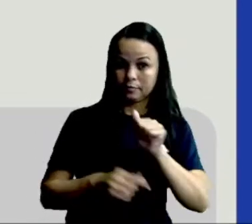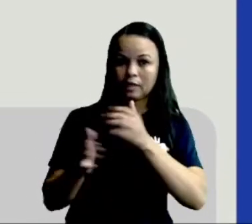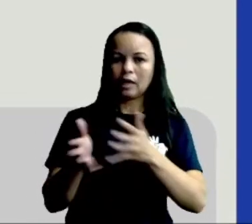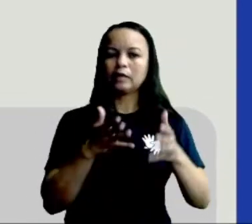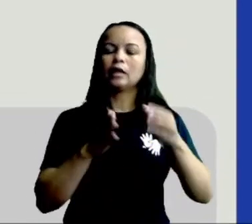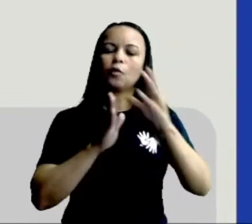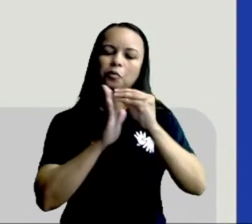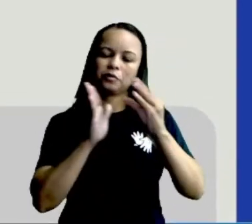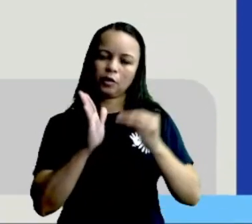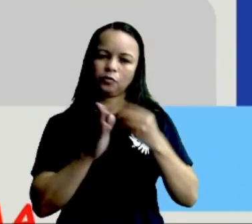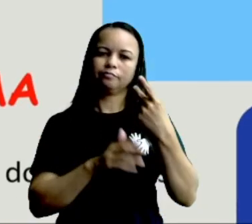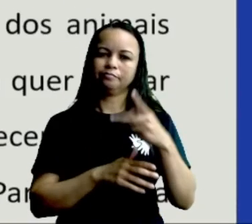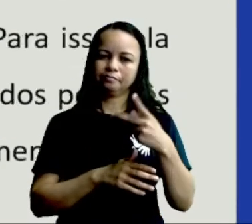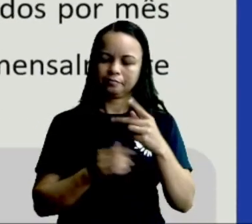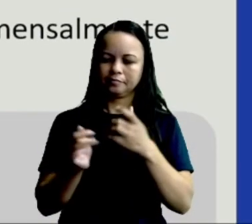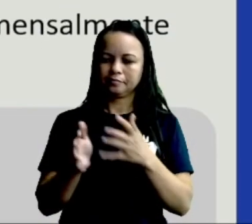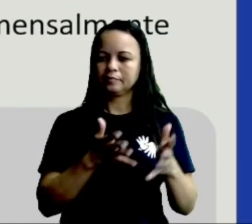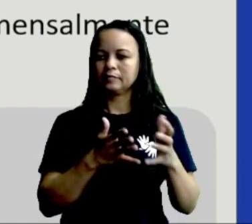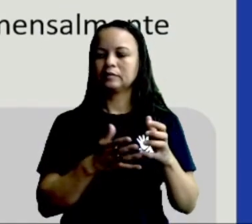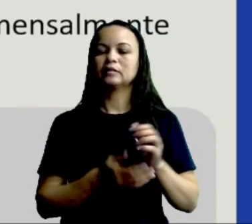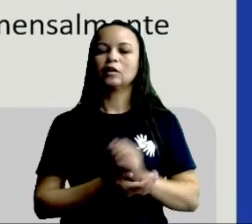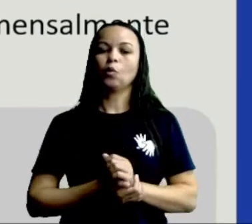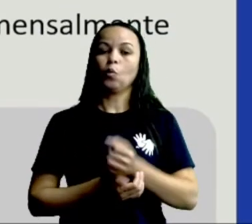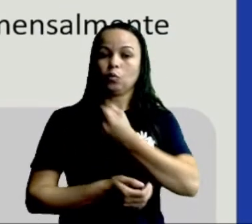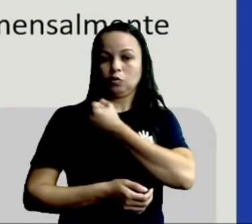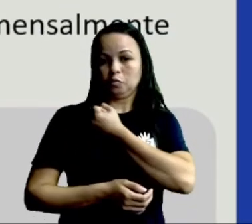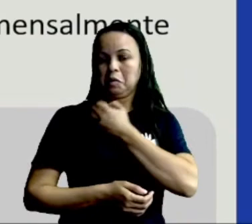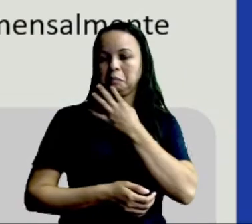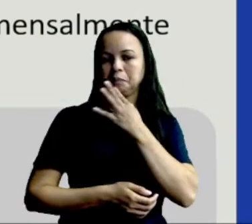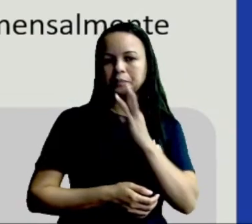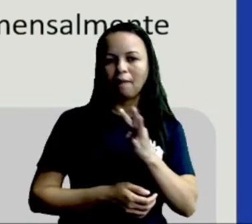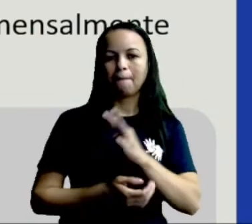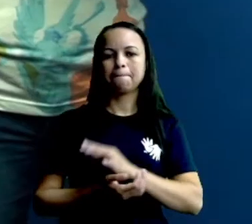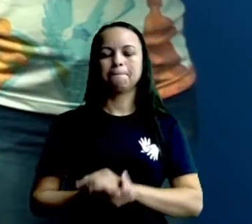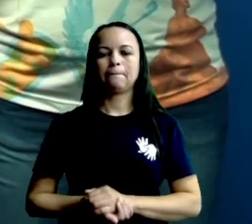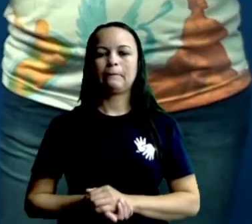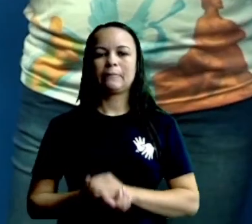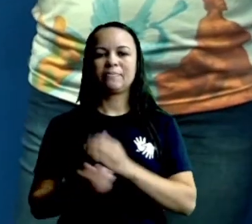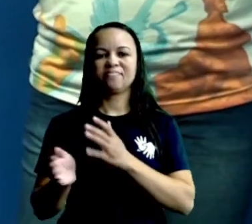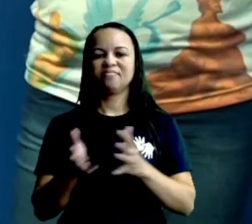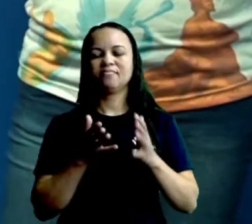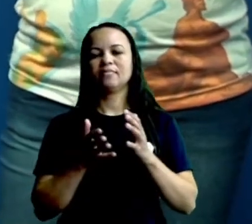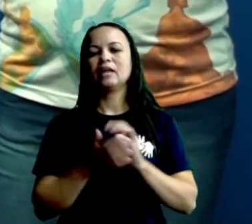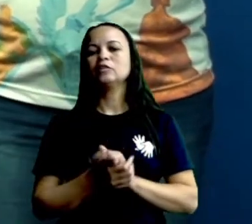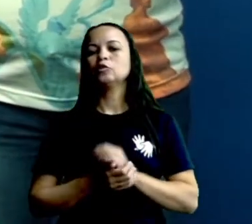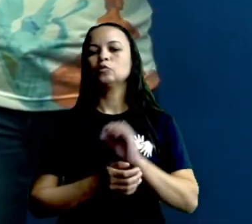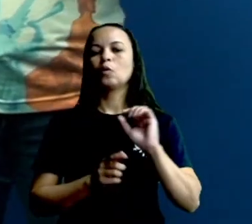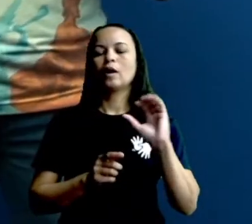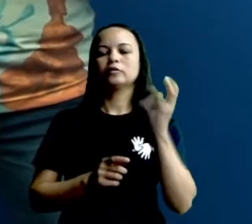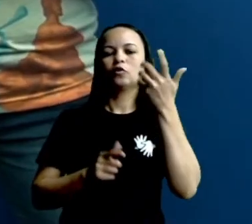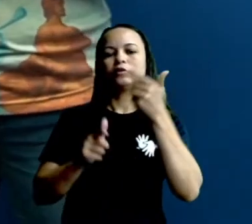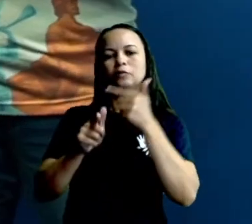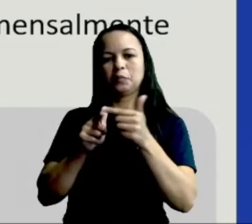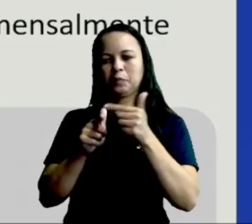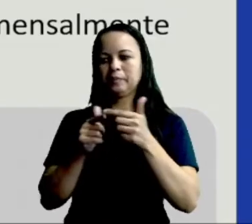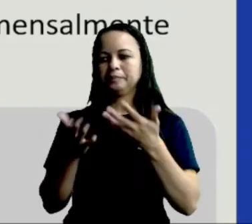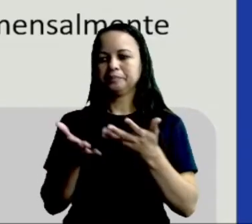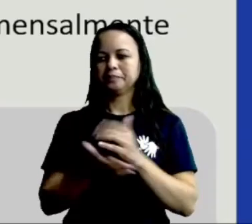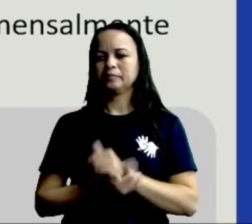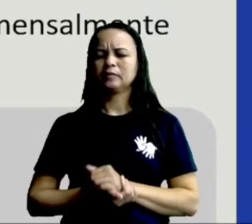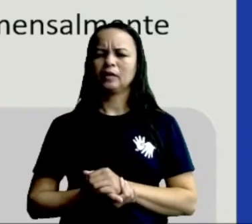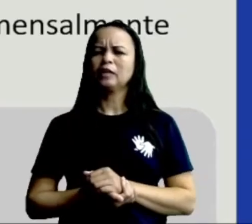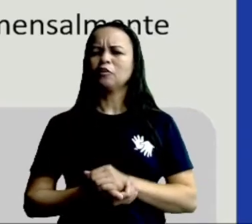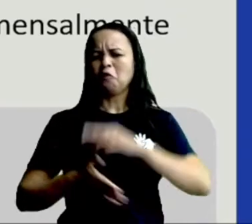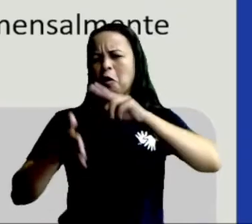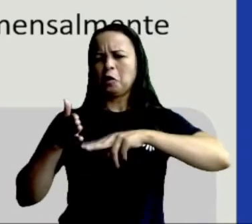conteúdo de álgebra, tá? O valor desconhecido. Então, vamos agora à solução do nosso problema? Vamos lá pensar. Não vou